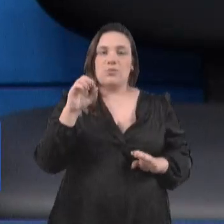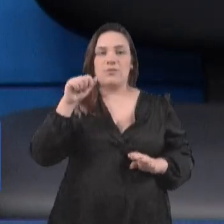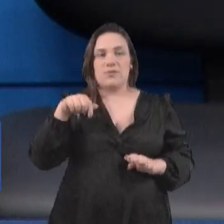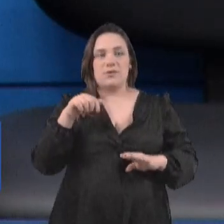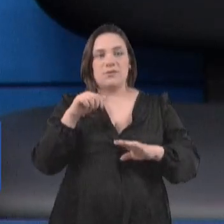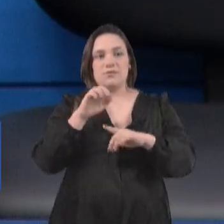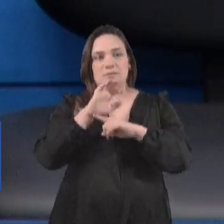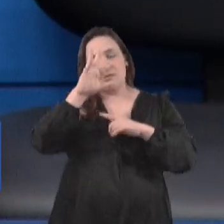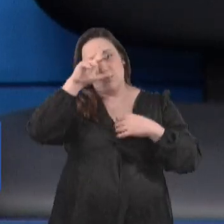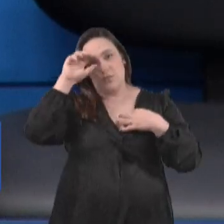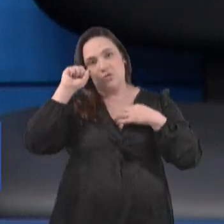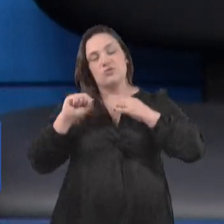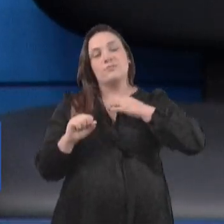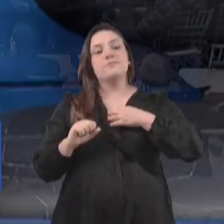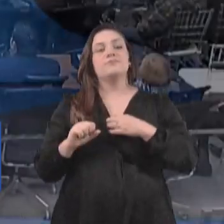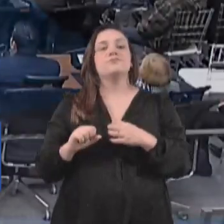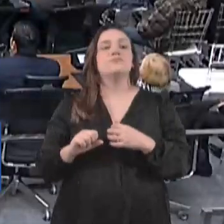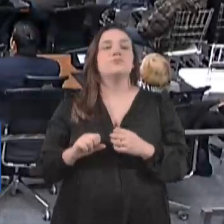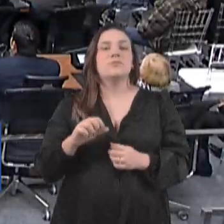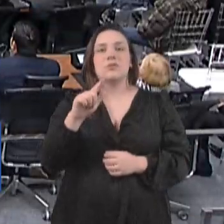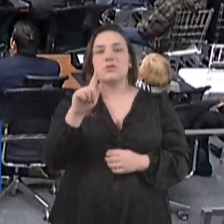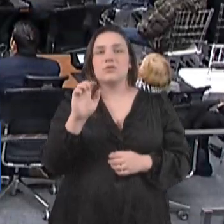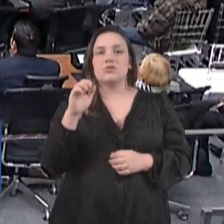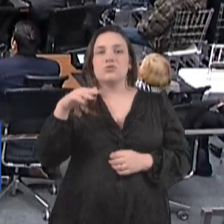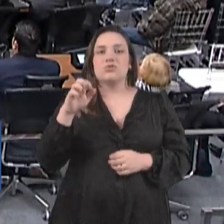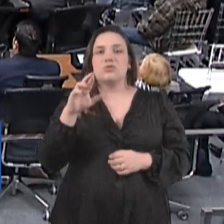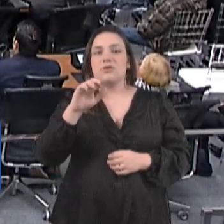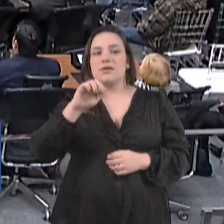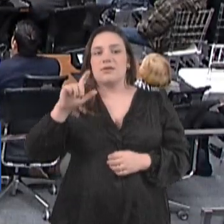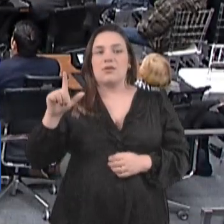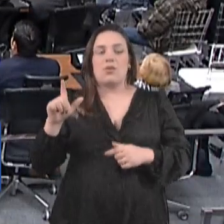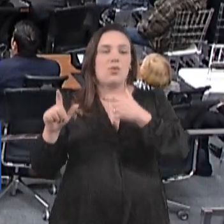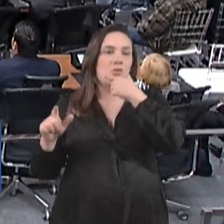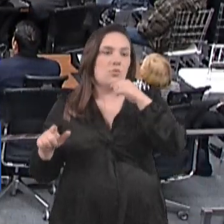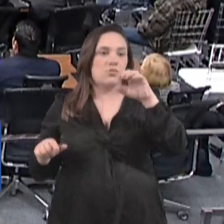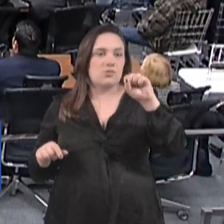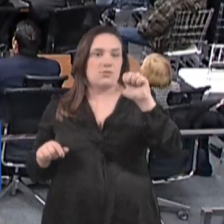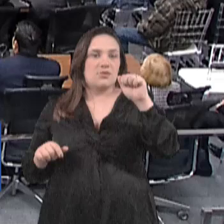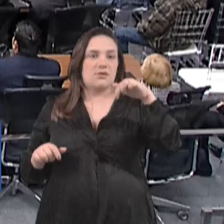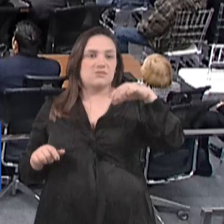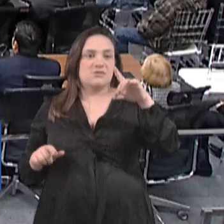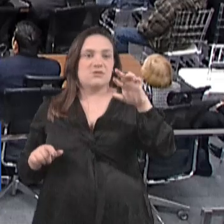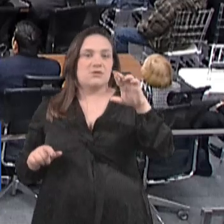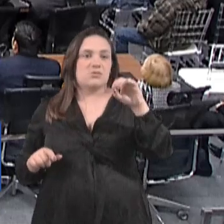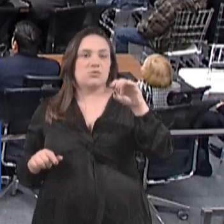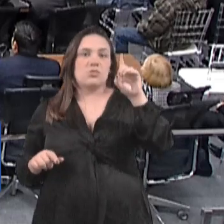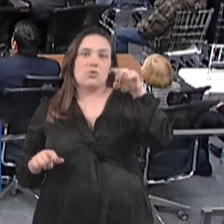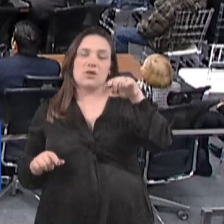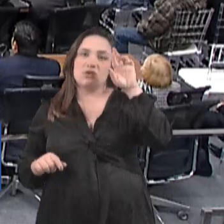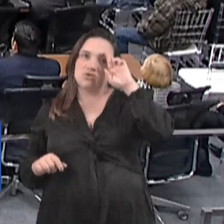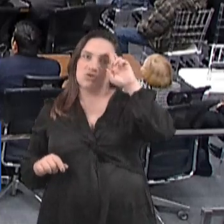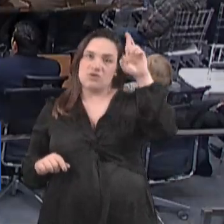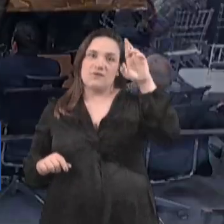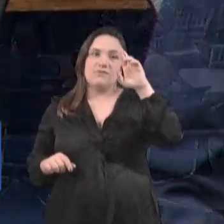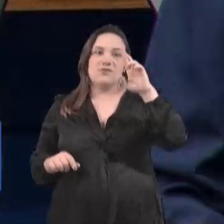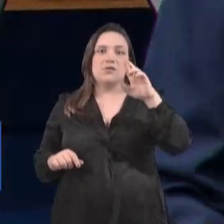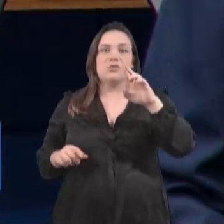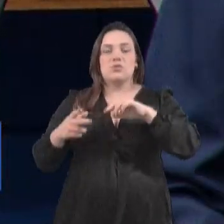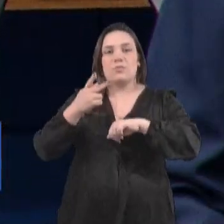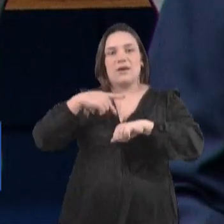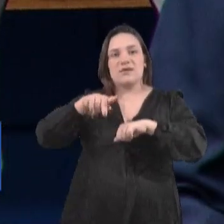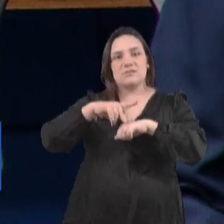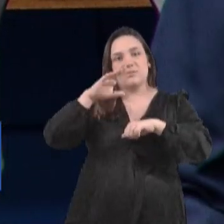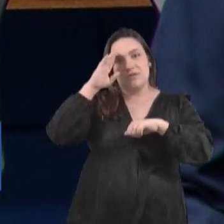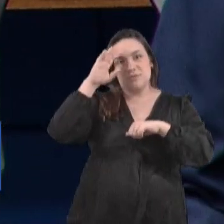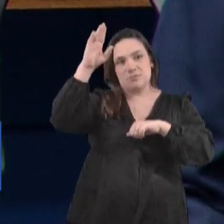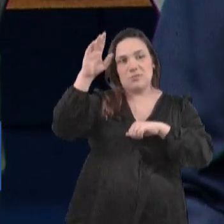Oeste, Excelentíssimo senhor General de Brigada Sandro Ernesto Gomes, chefe do Estado-Maior do Comando